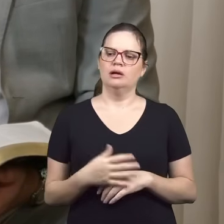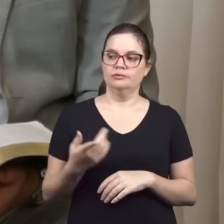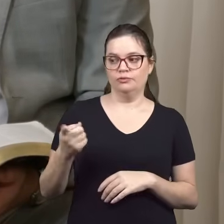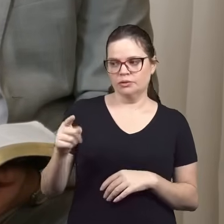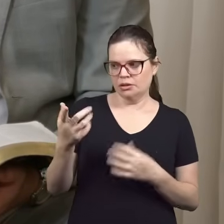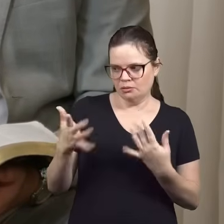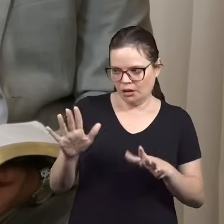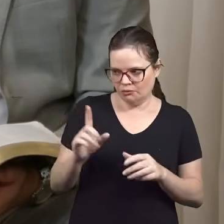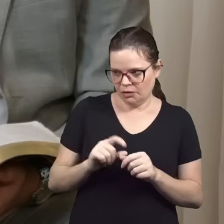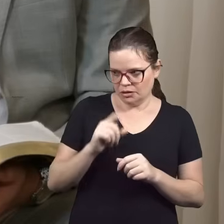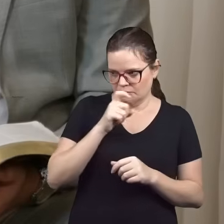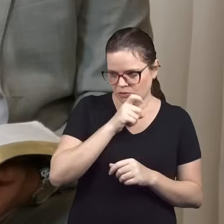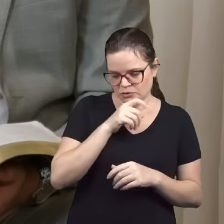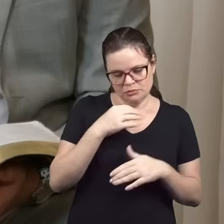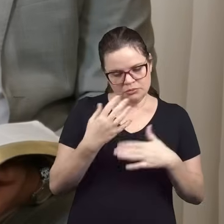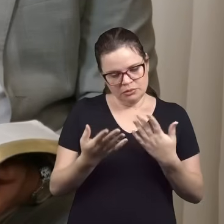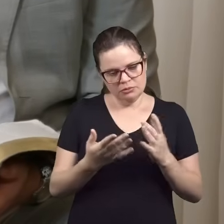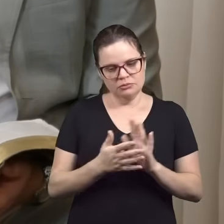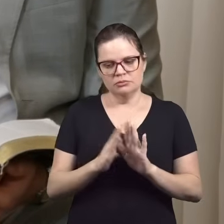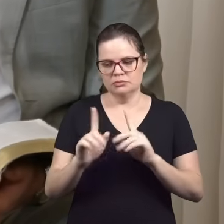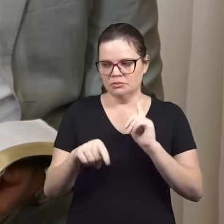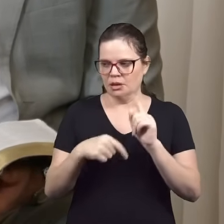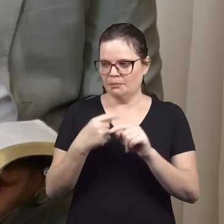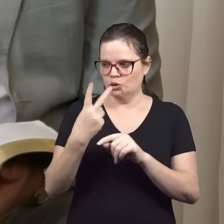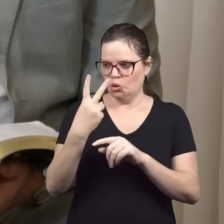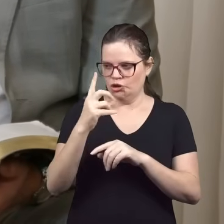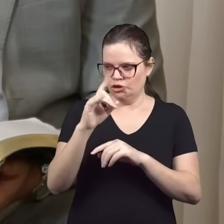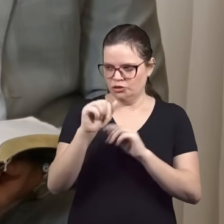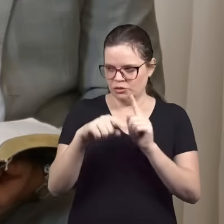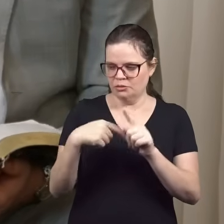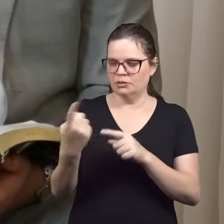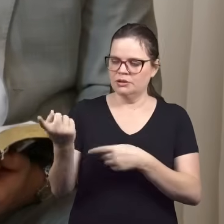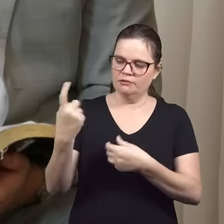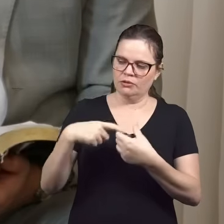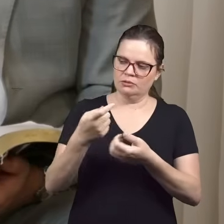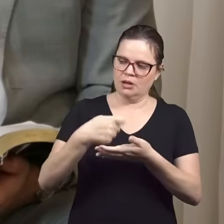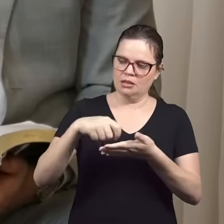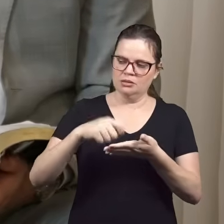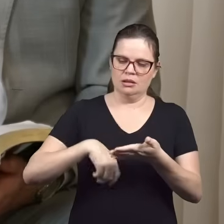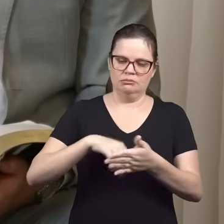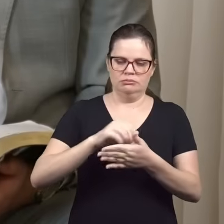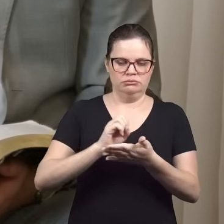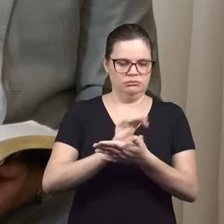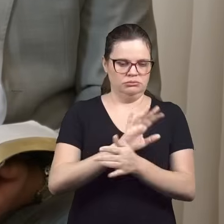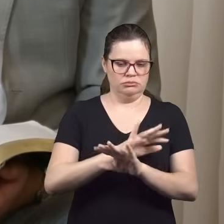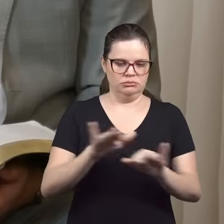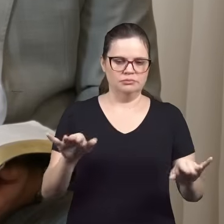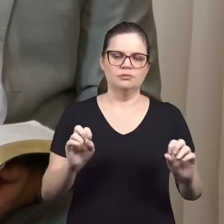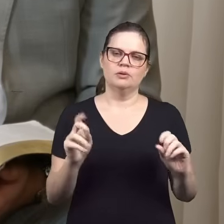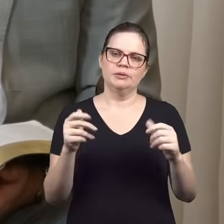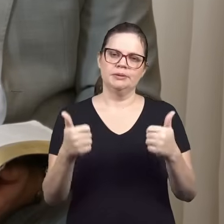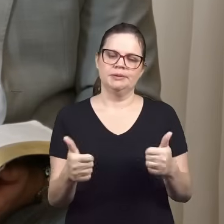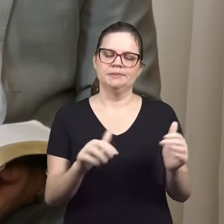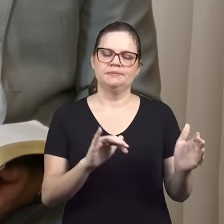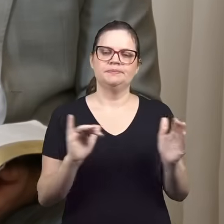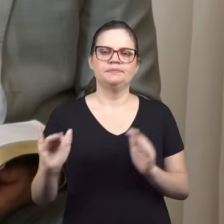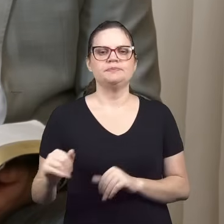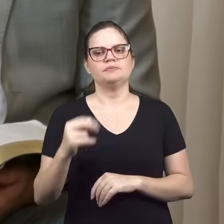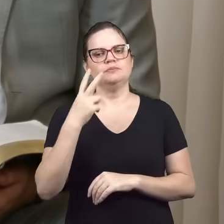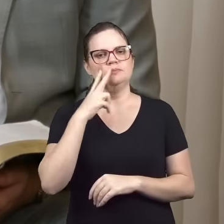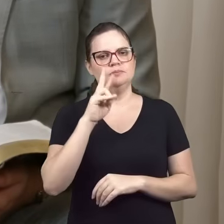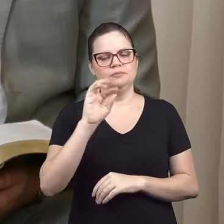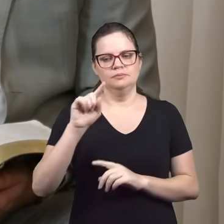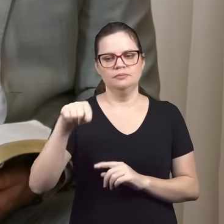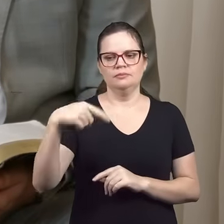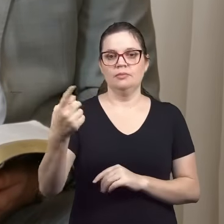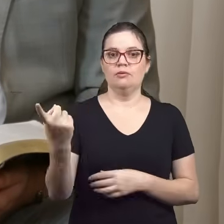não vai fazer, você volta aqui depois de 2 dias para assinar os papéis. Passados os 2 dias, eu voltei